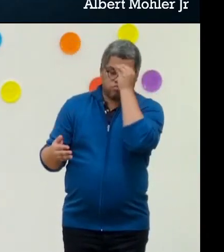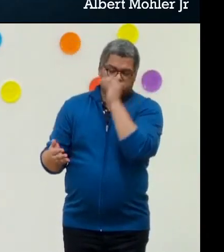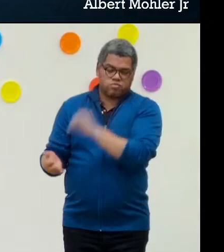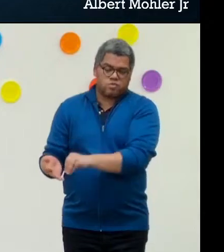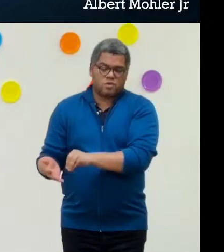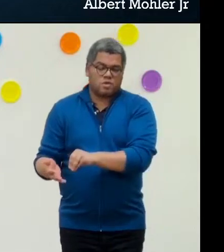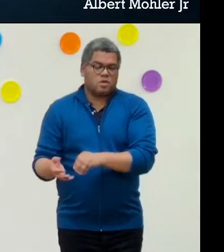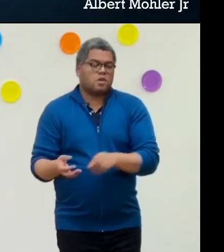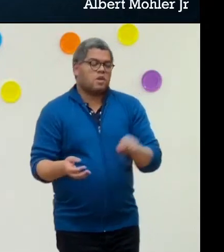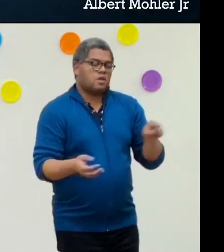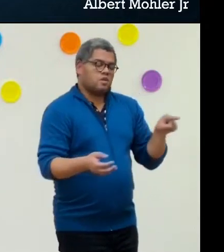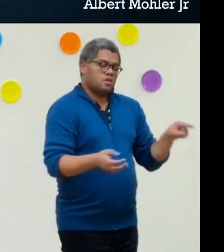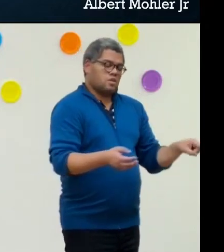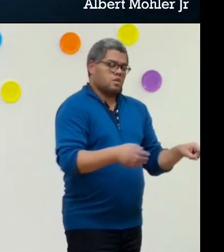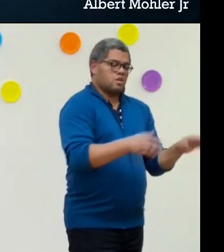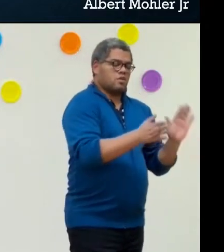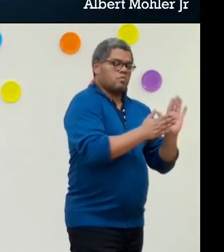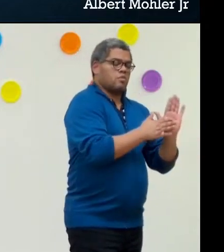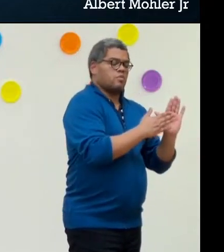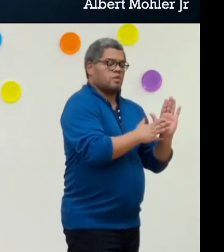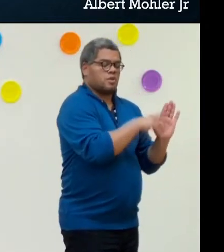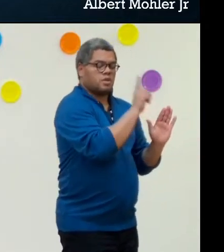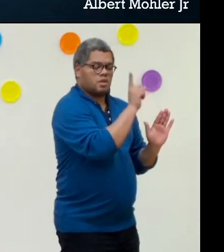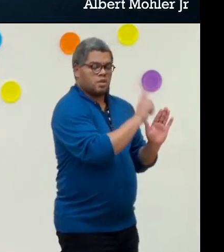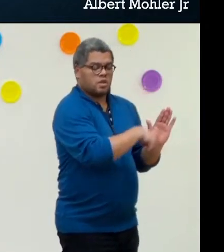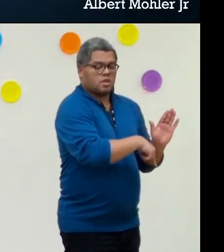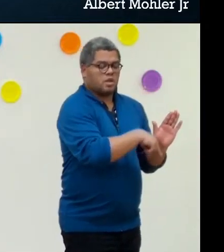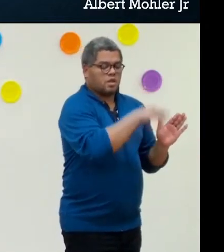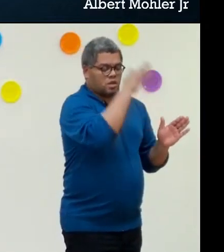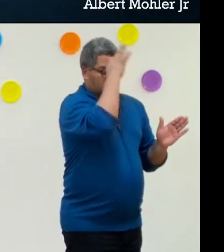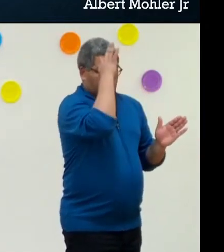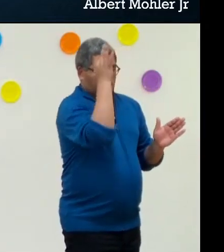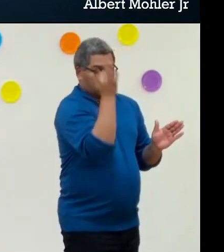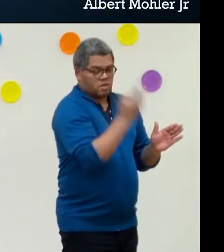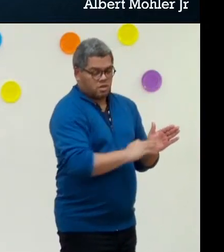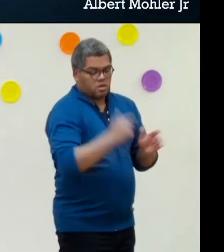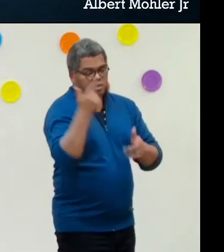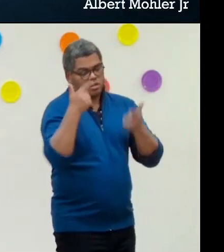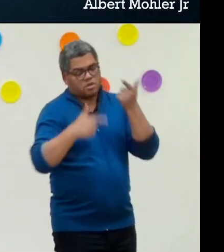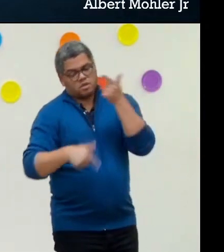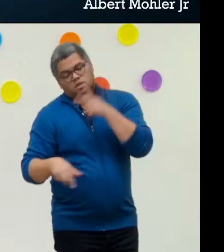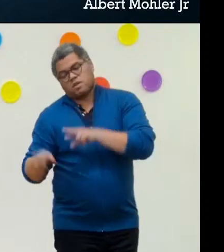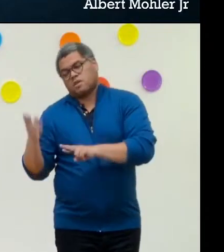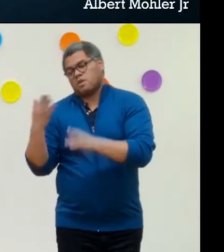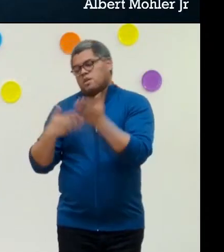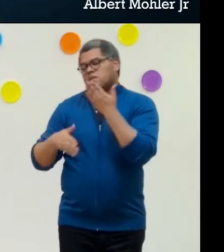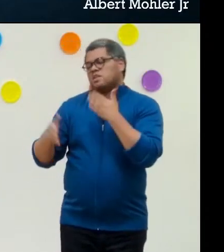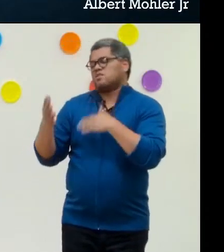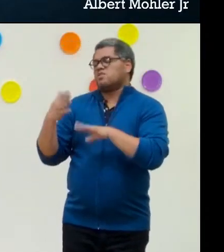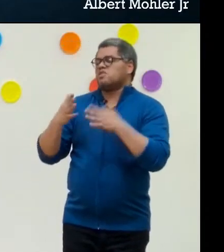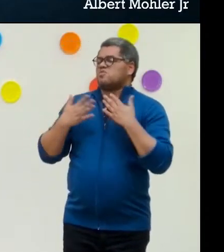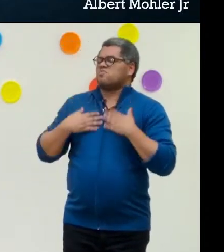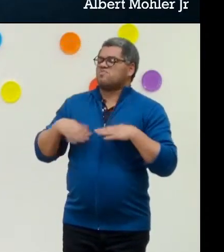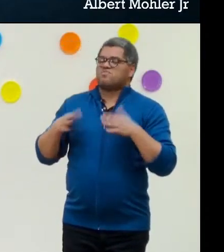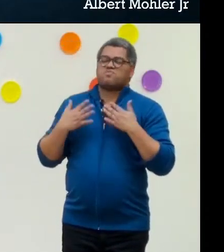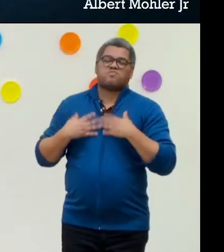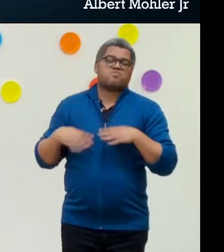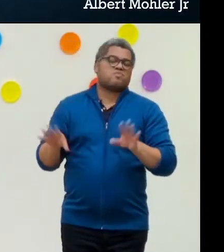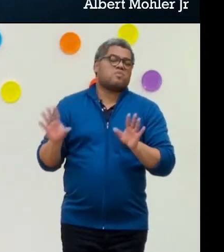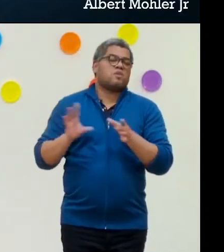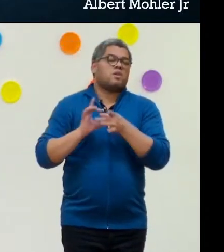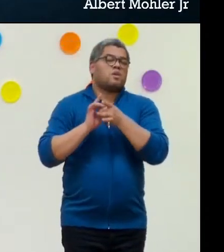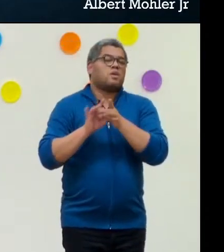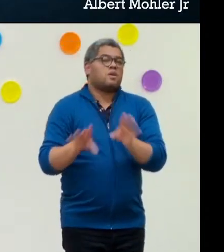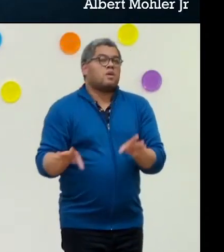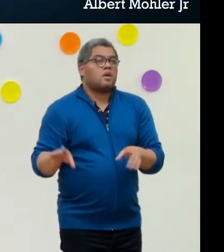Se com quem ele prometeu, ele é. Nas outras relações é mais tranquilo. O adultério, de